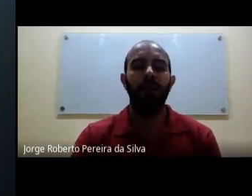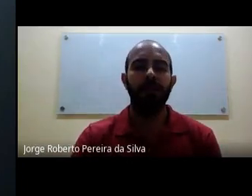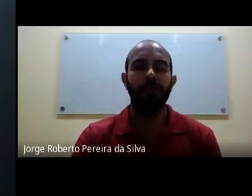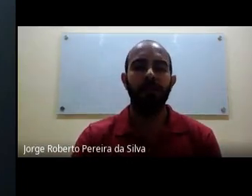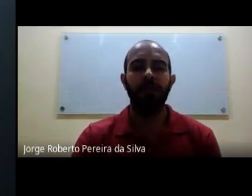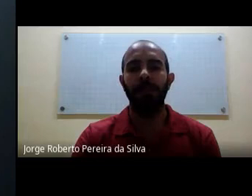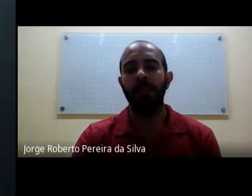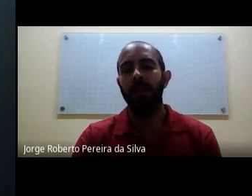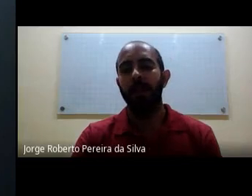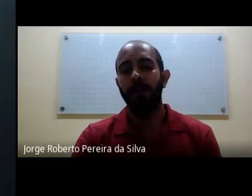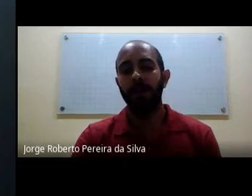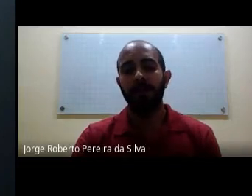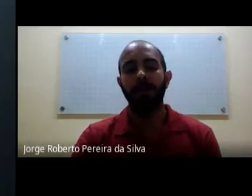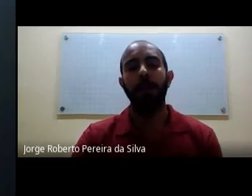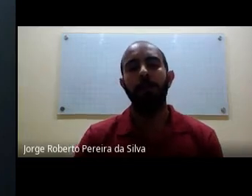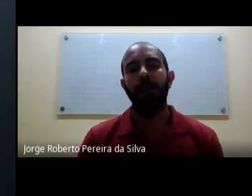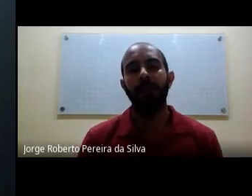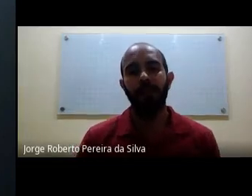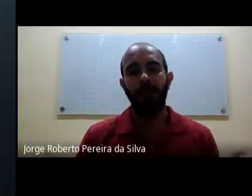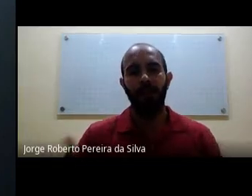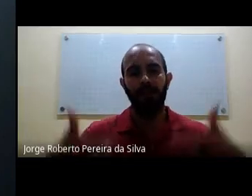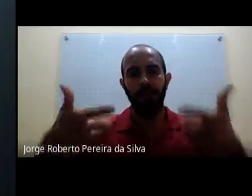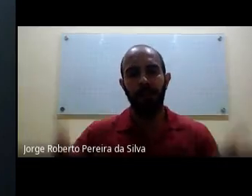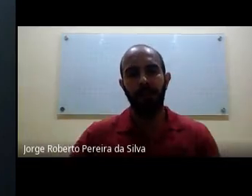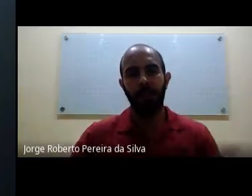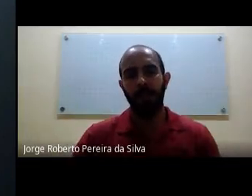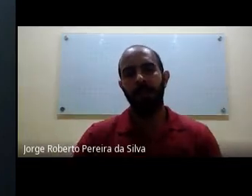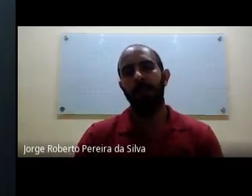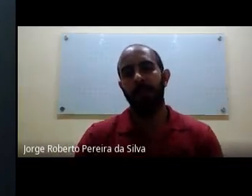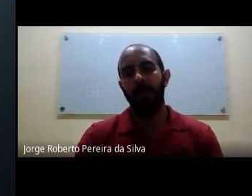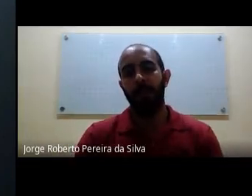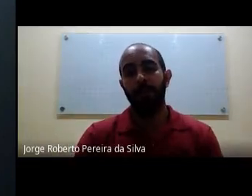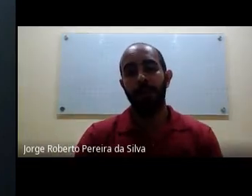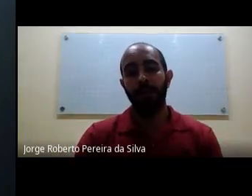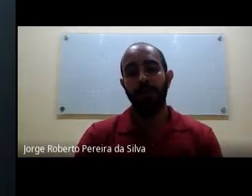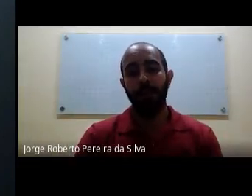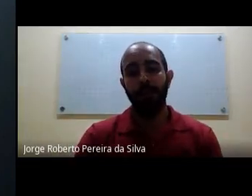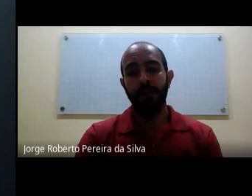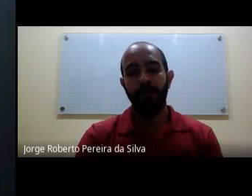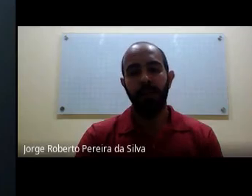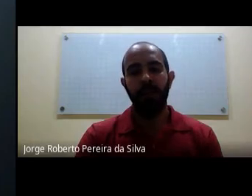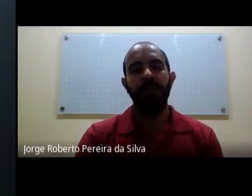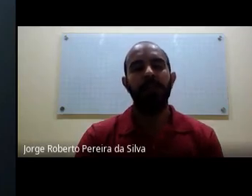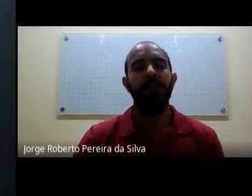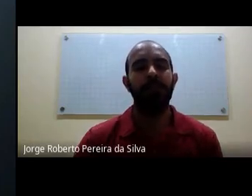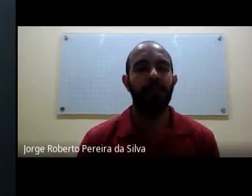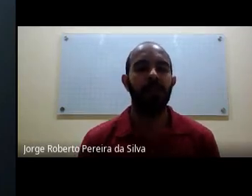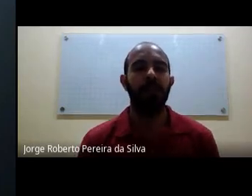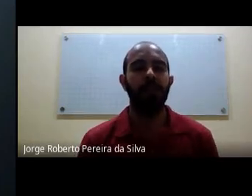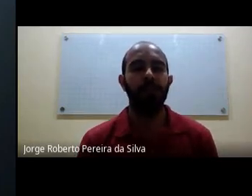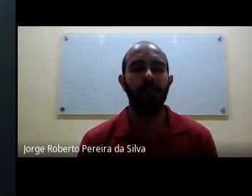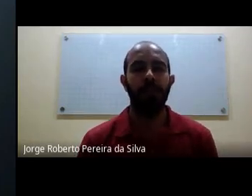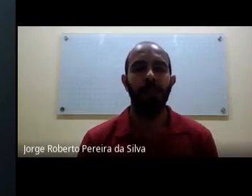corrente que está passando por essa espira, vezes o campo magnético a qual essa espira está mergulhada, vezes o seno de φ. Esse seno de